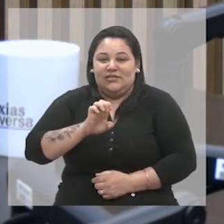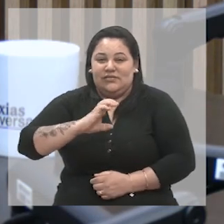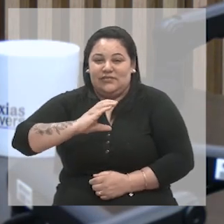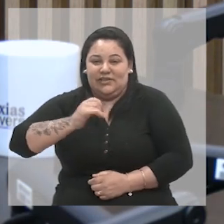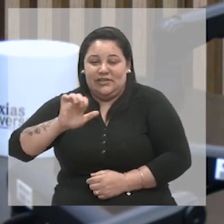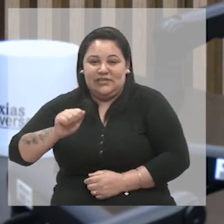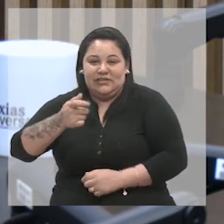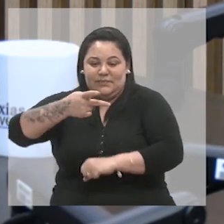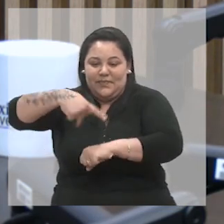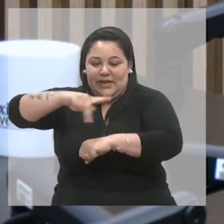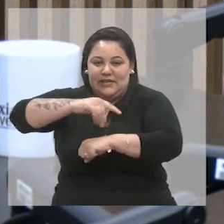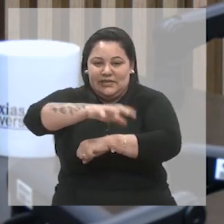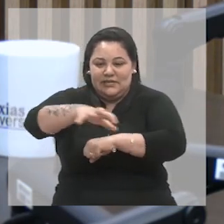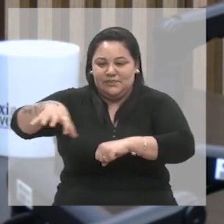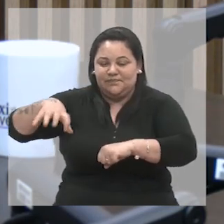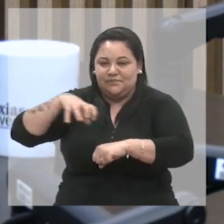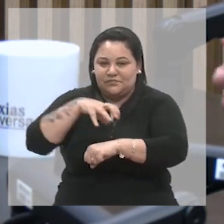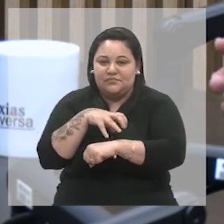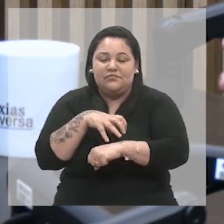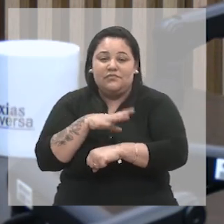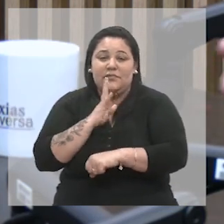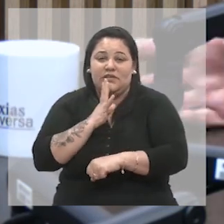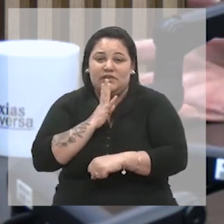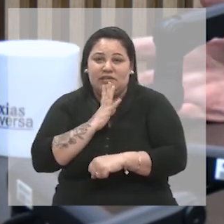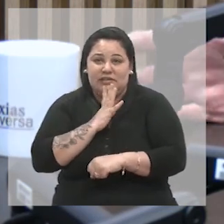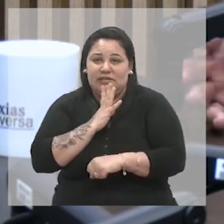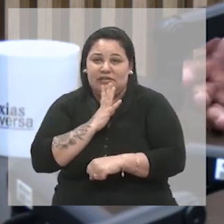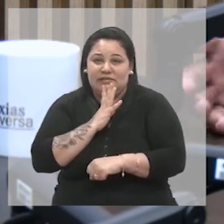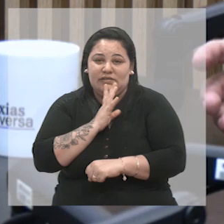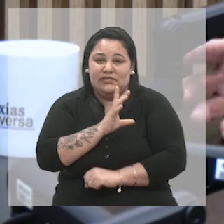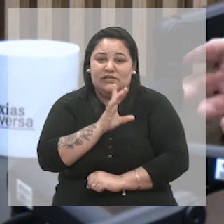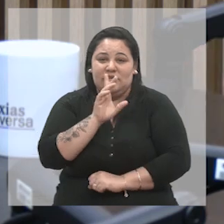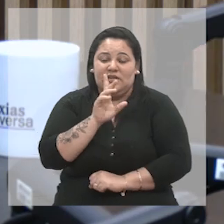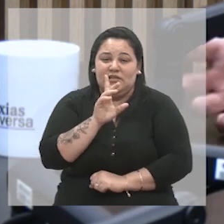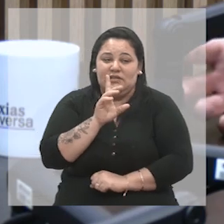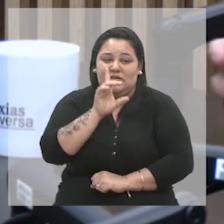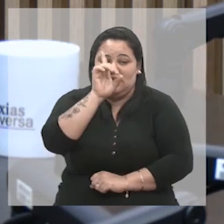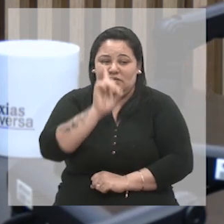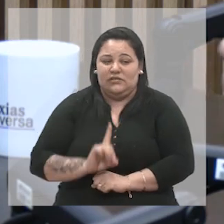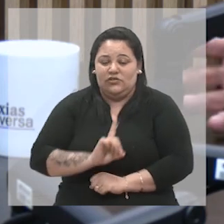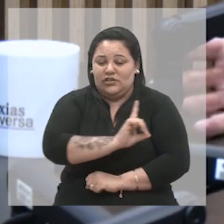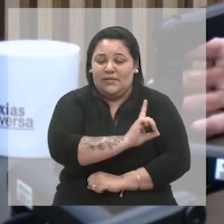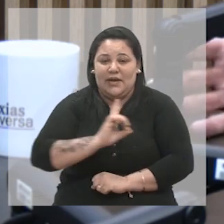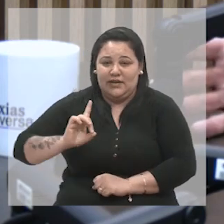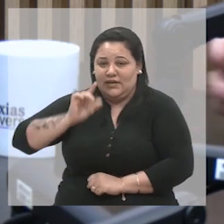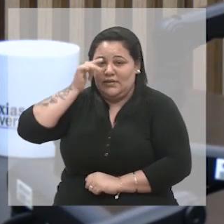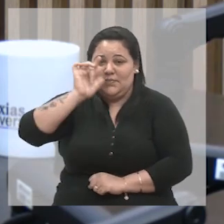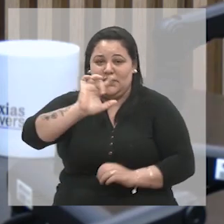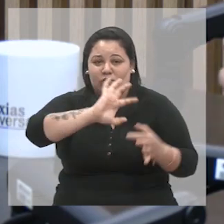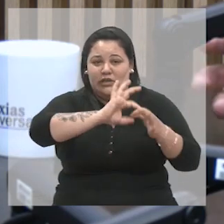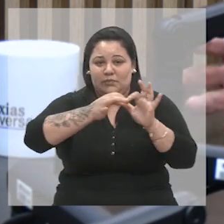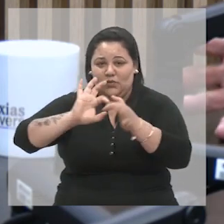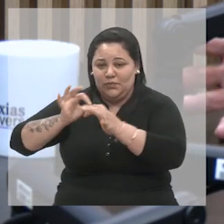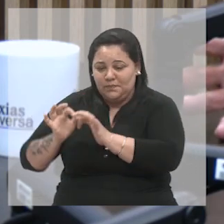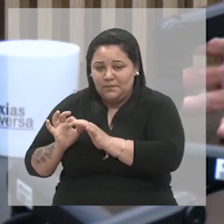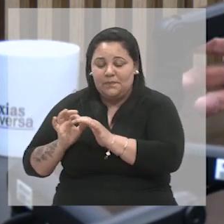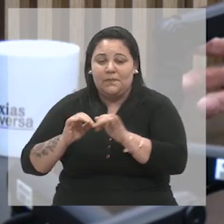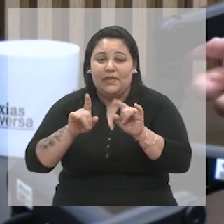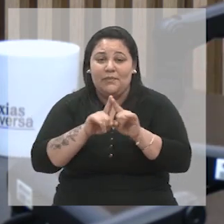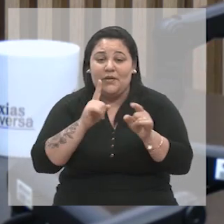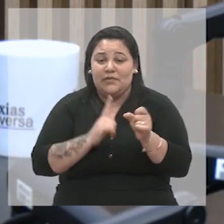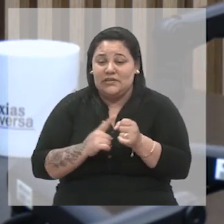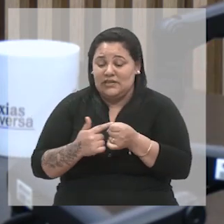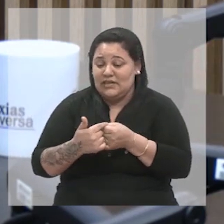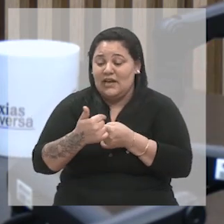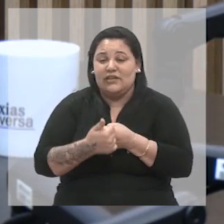para a Noruega, para conhecer os nórdicos lá, né? Que a Dinamarca é o campeão olímpico, né? E